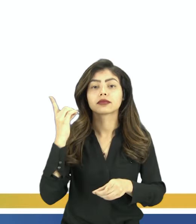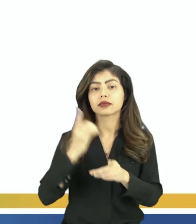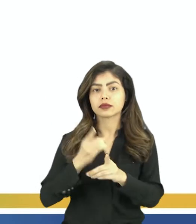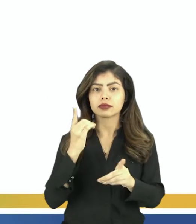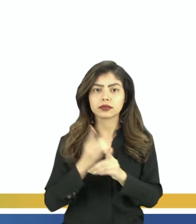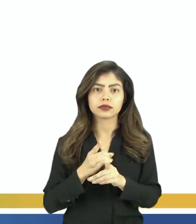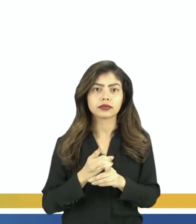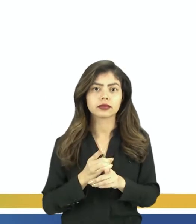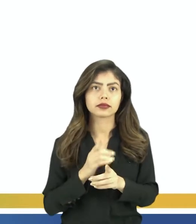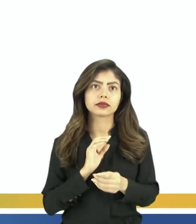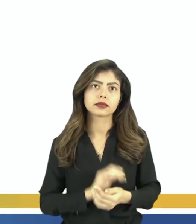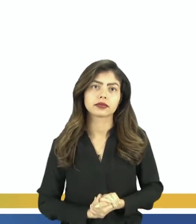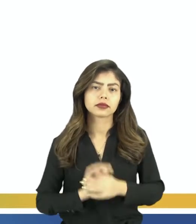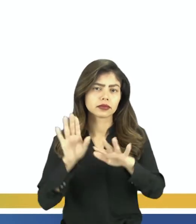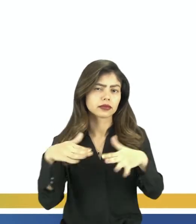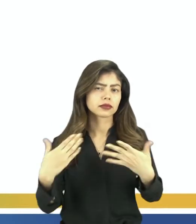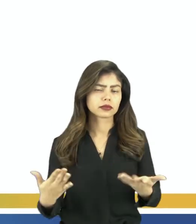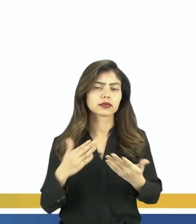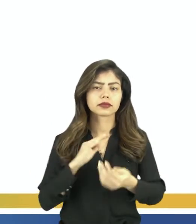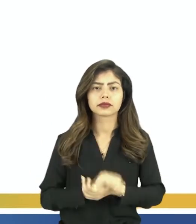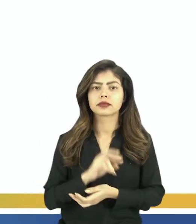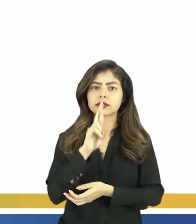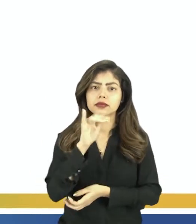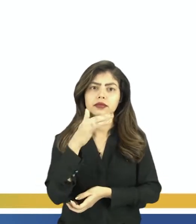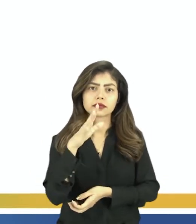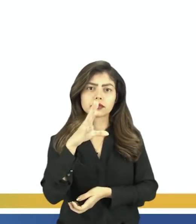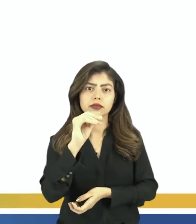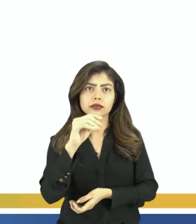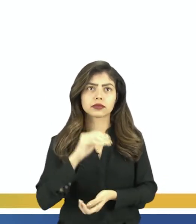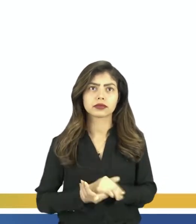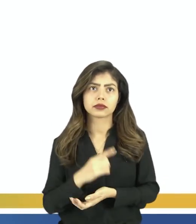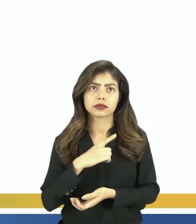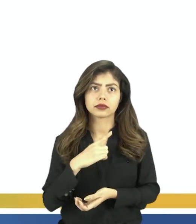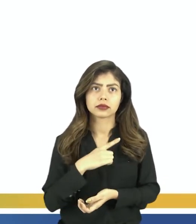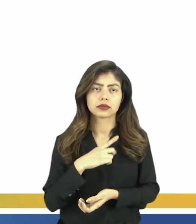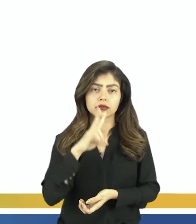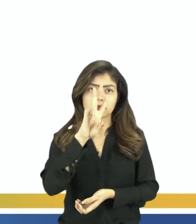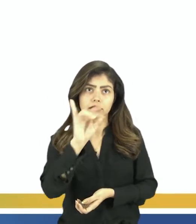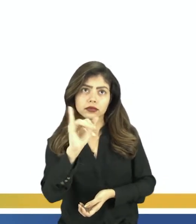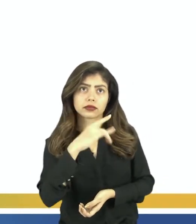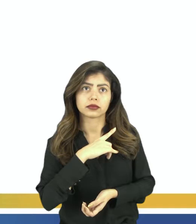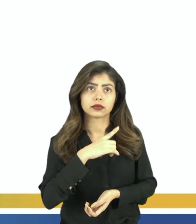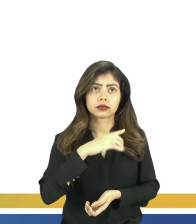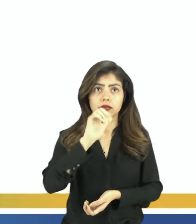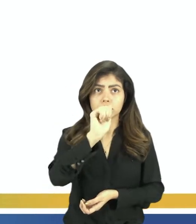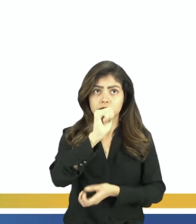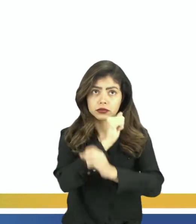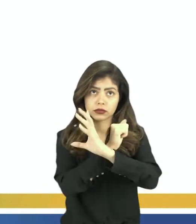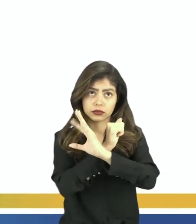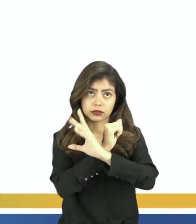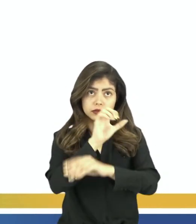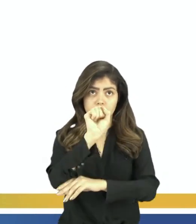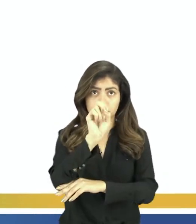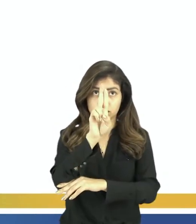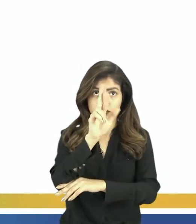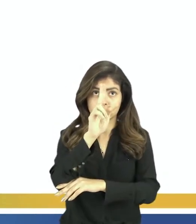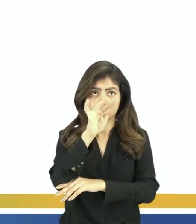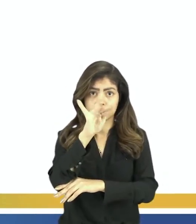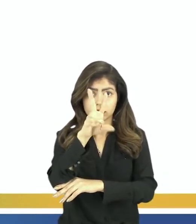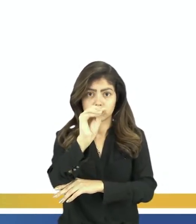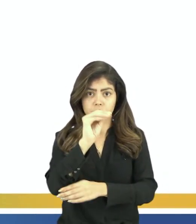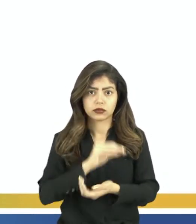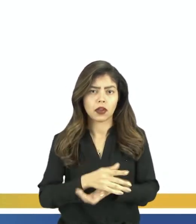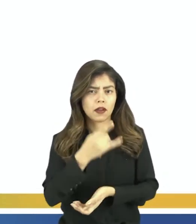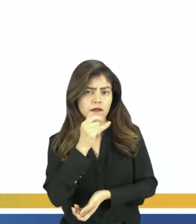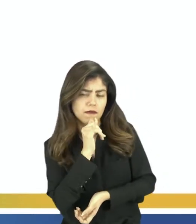vai identificar qual é a reação de ionização correta do ácido sulfúrico? Então, vamos lá. A gente viu no exemplo